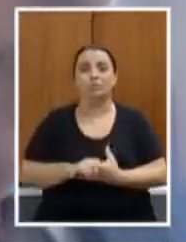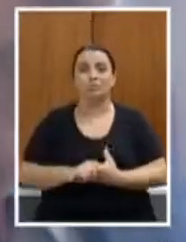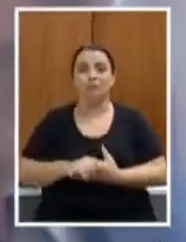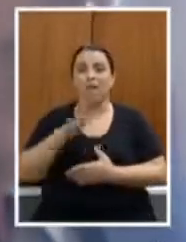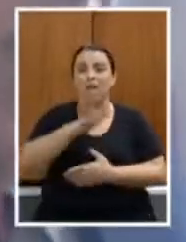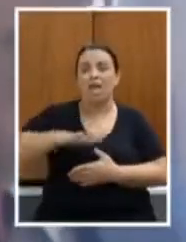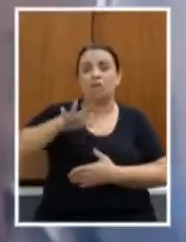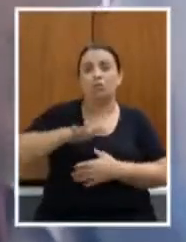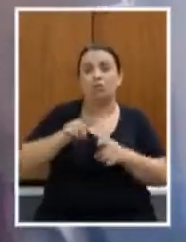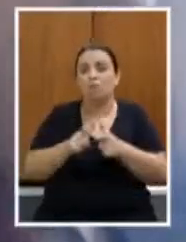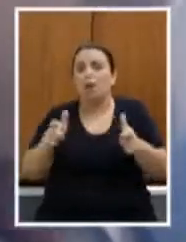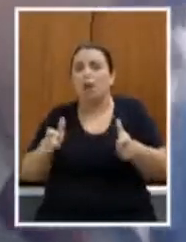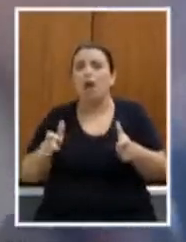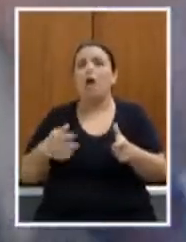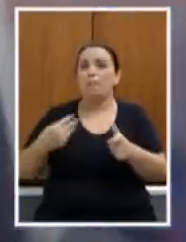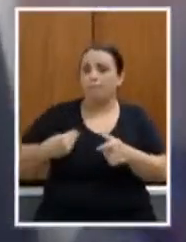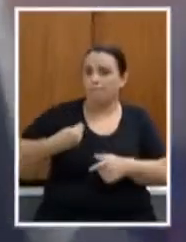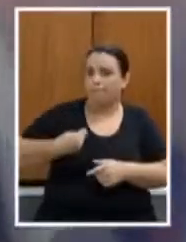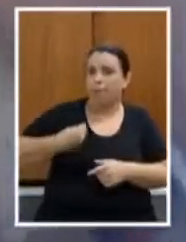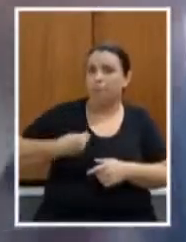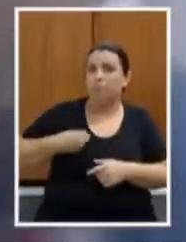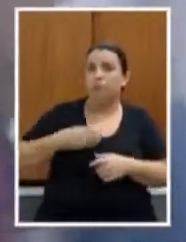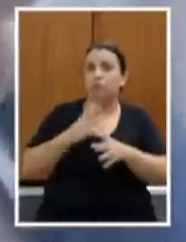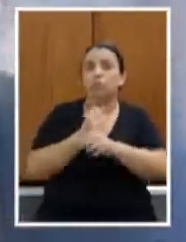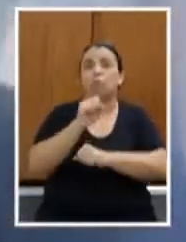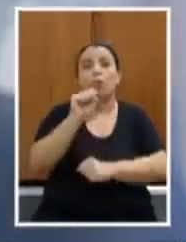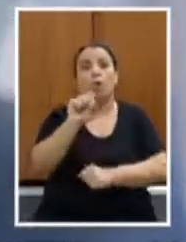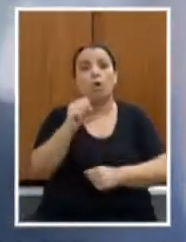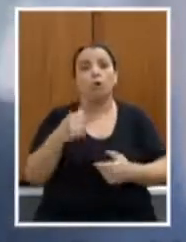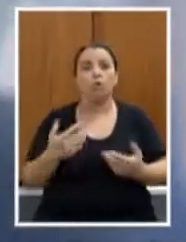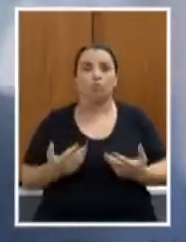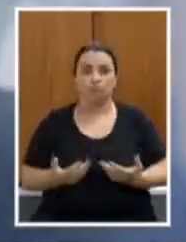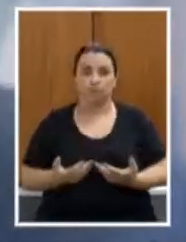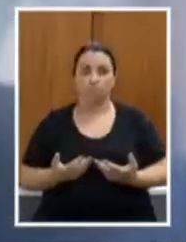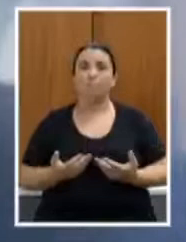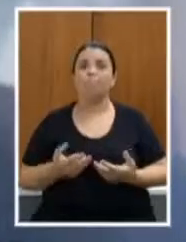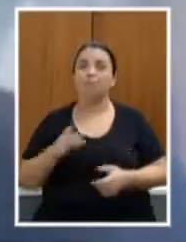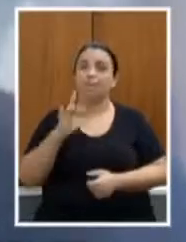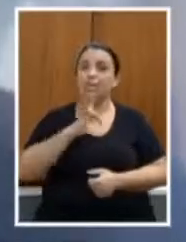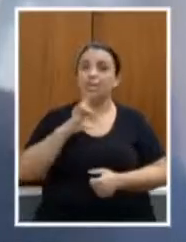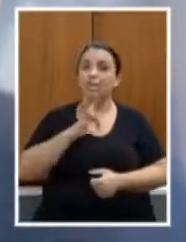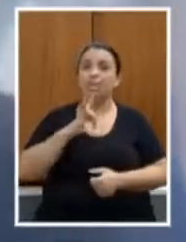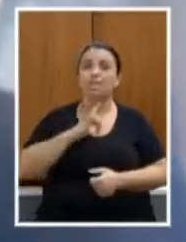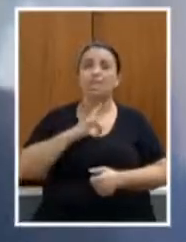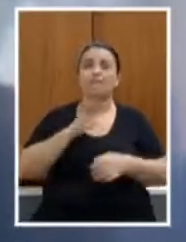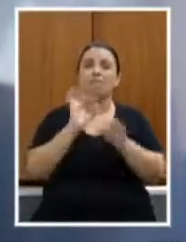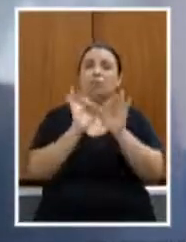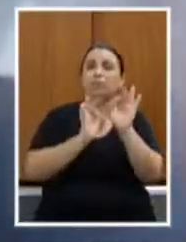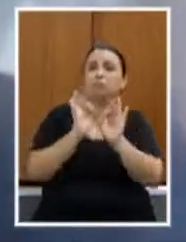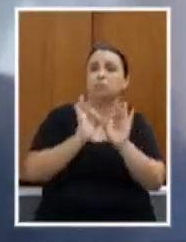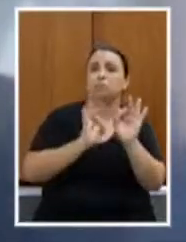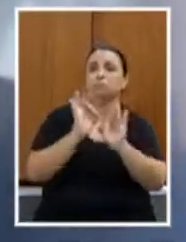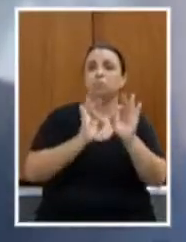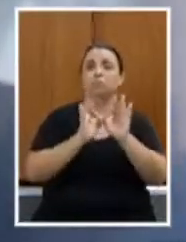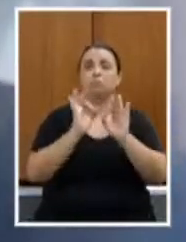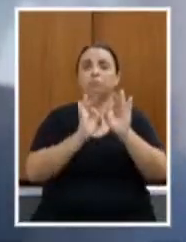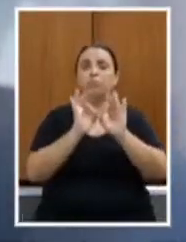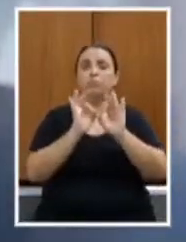participando, foram feitas, elaboradas várias